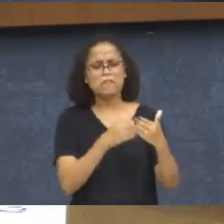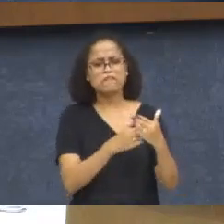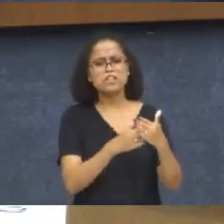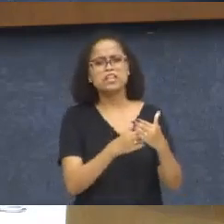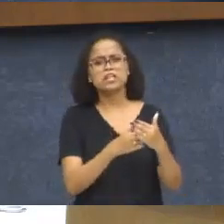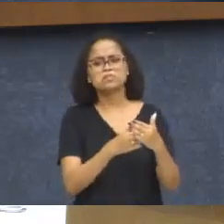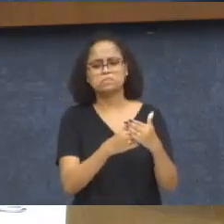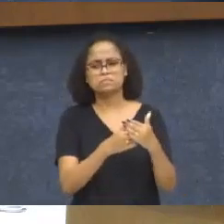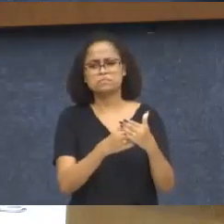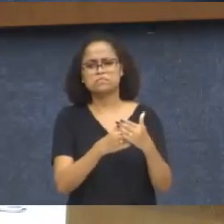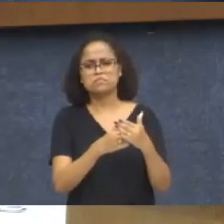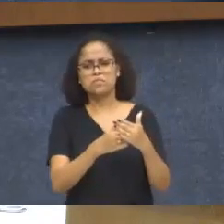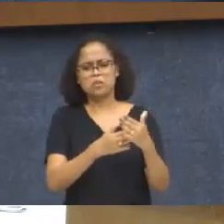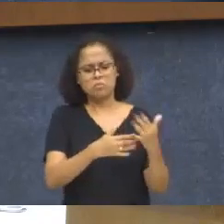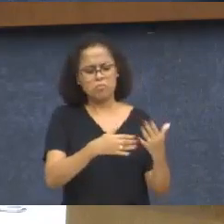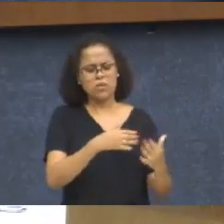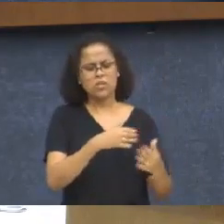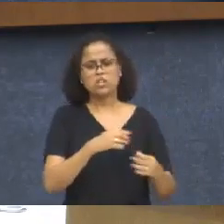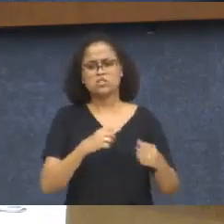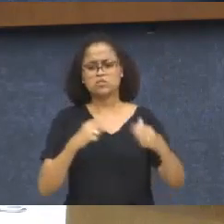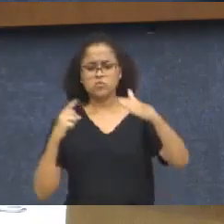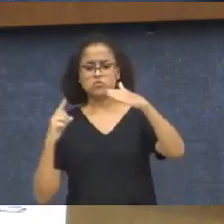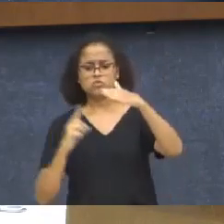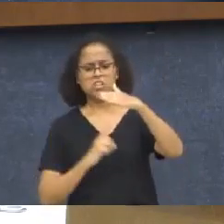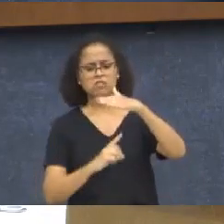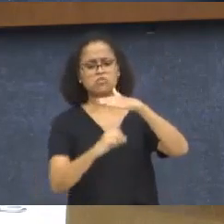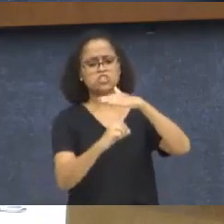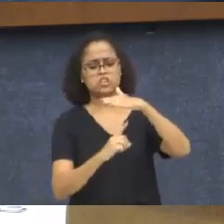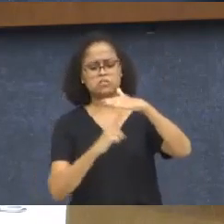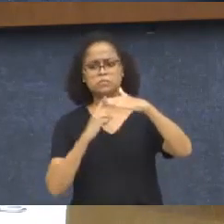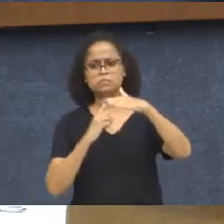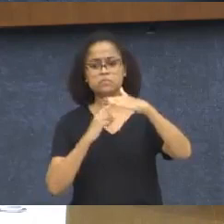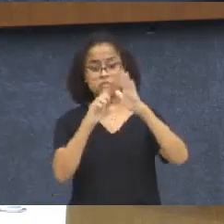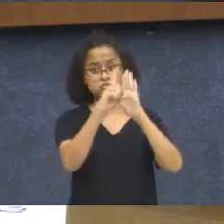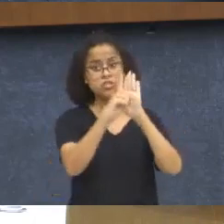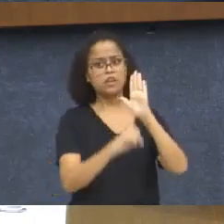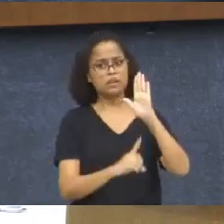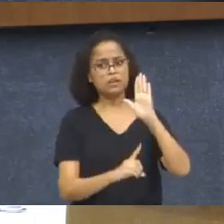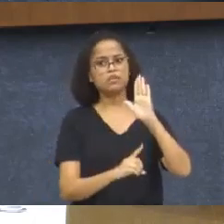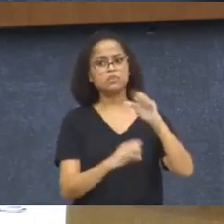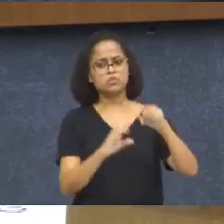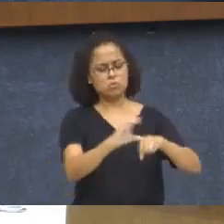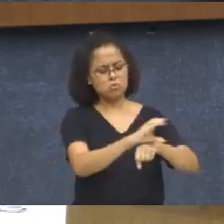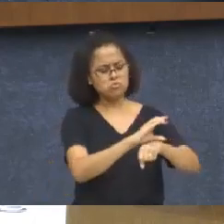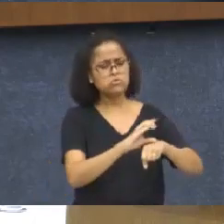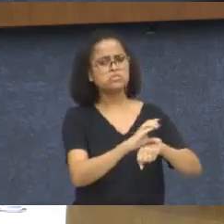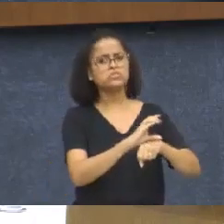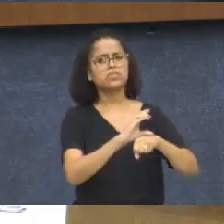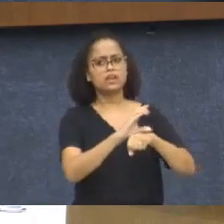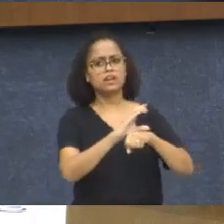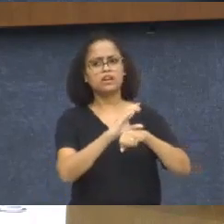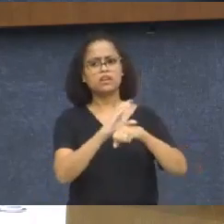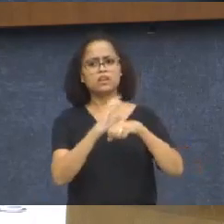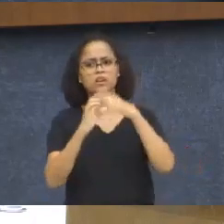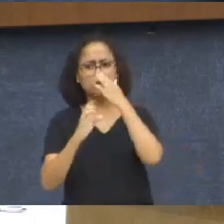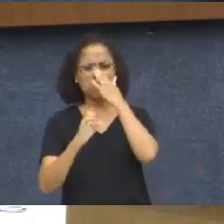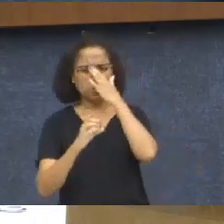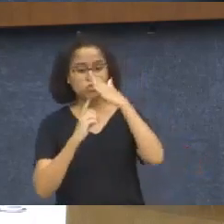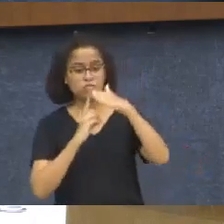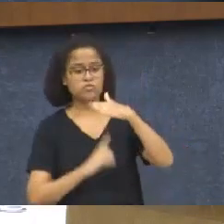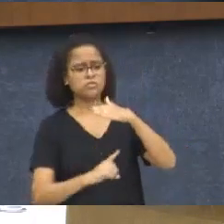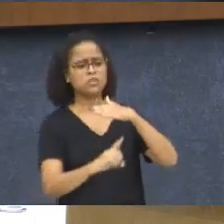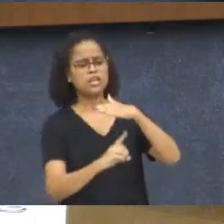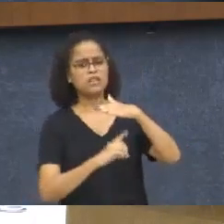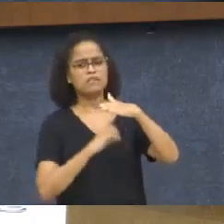para interferir no direito de ir e vir do cidadão, direito constitucional, de ir e vir, que não está sendo observado